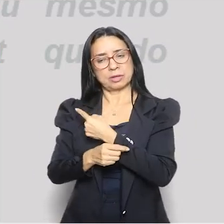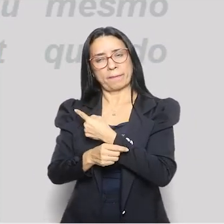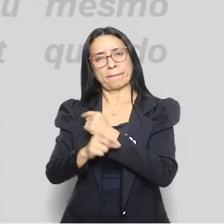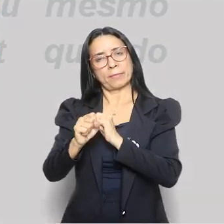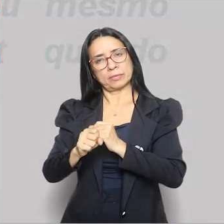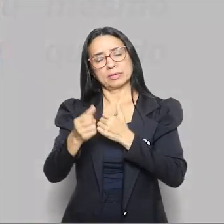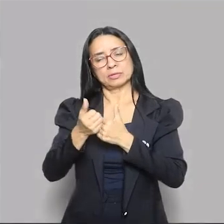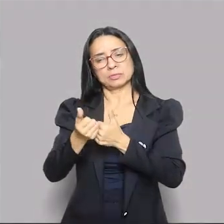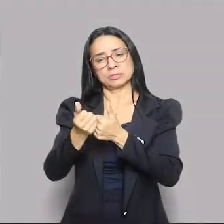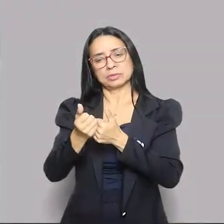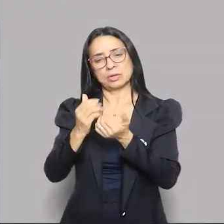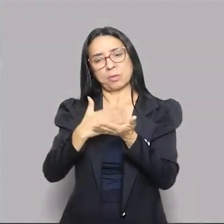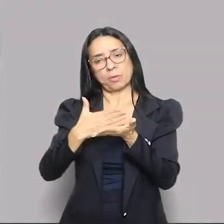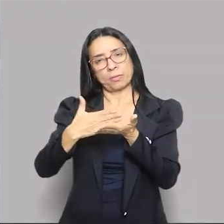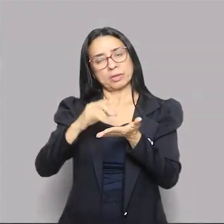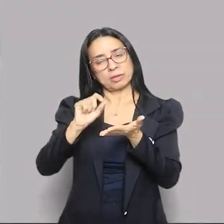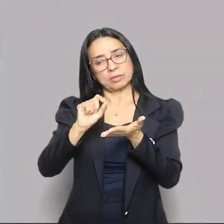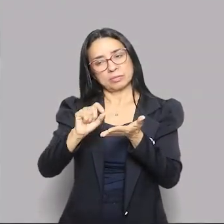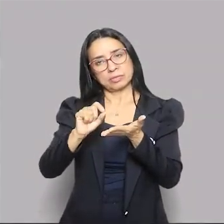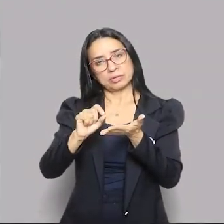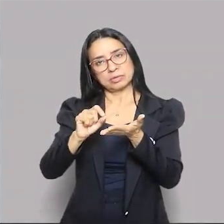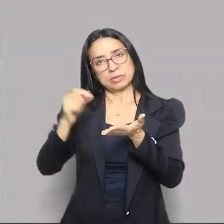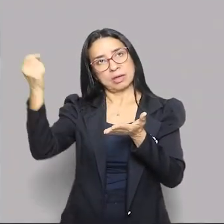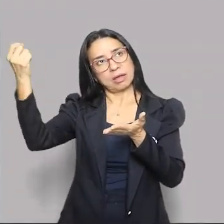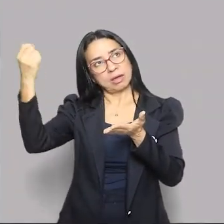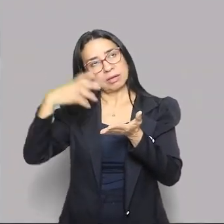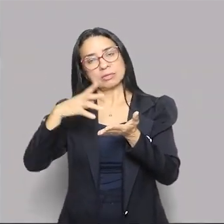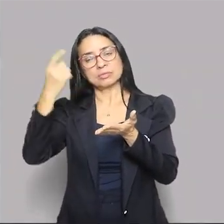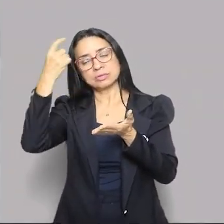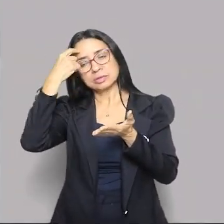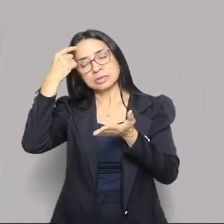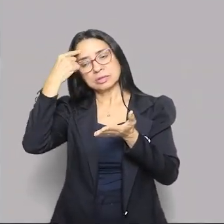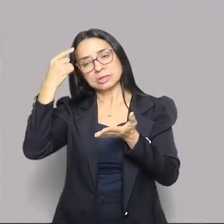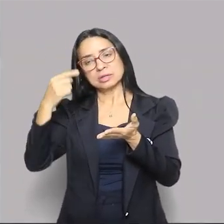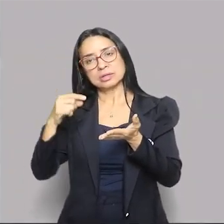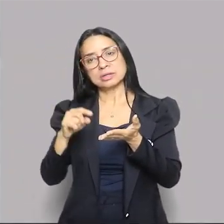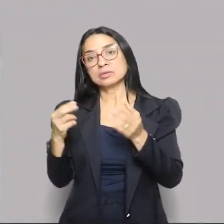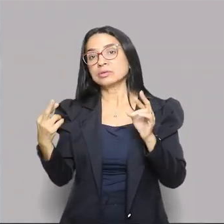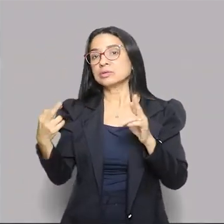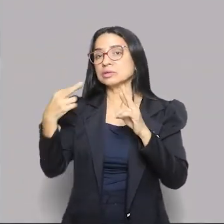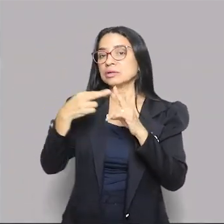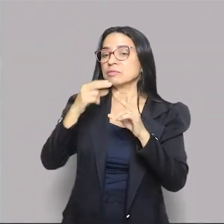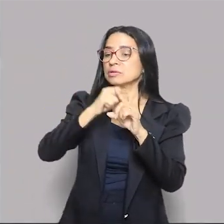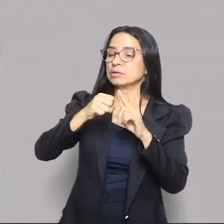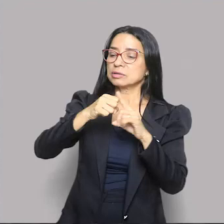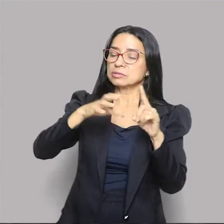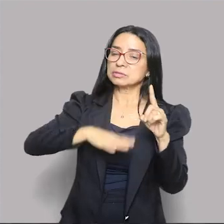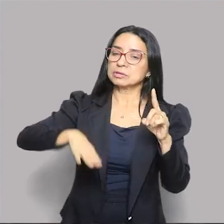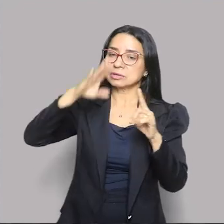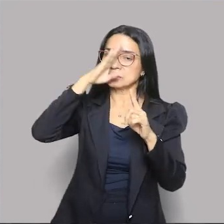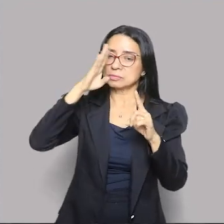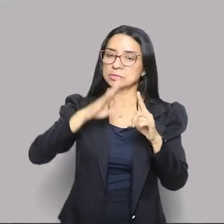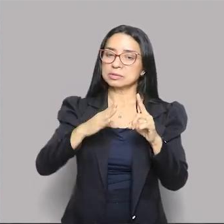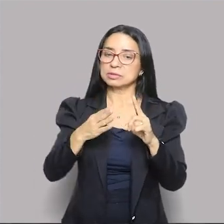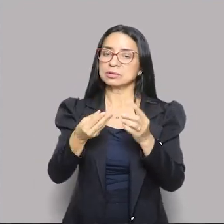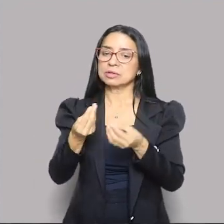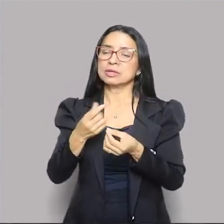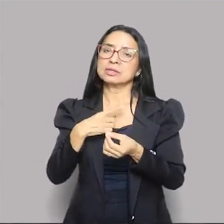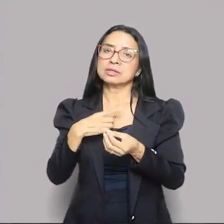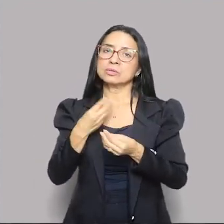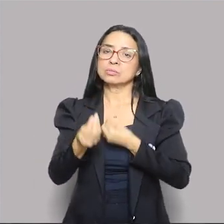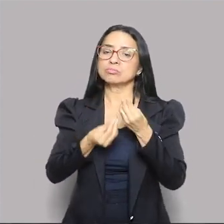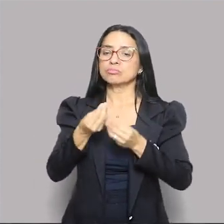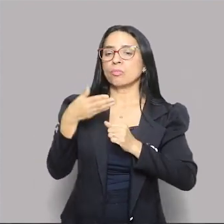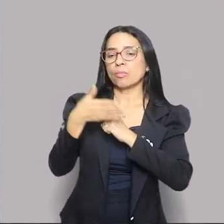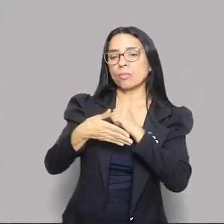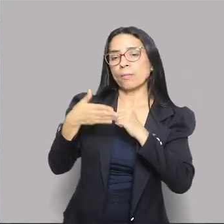por a partir disso, à luz dessa ideia, no que se refere à sociedade brasileira, tomando como